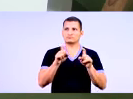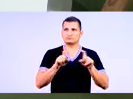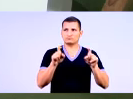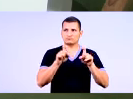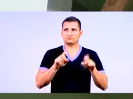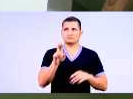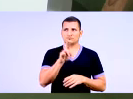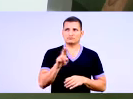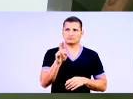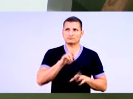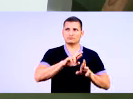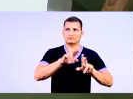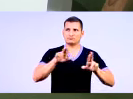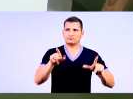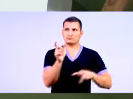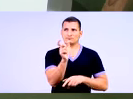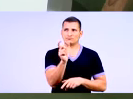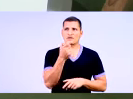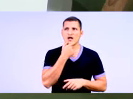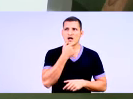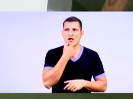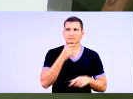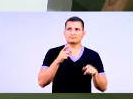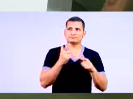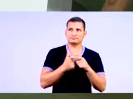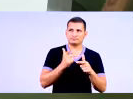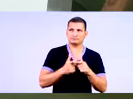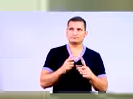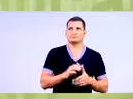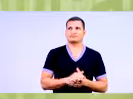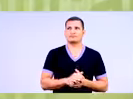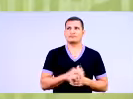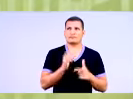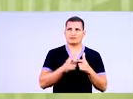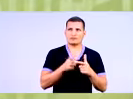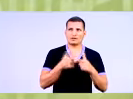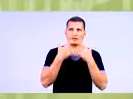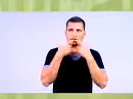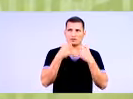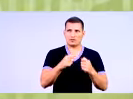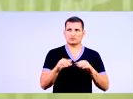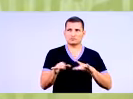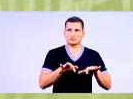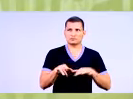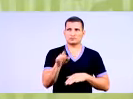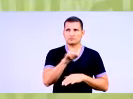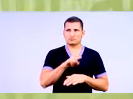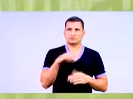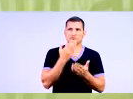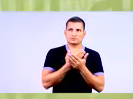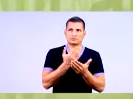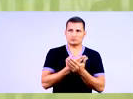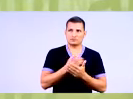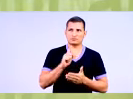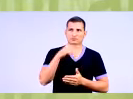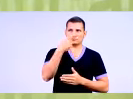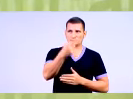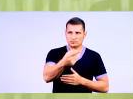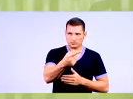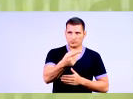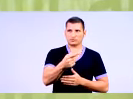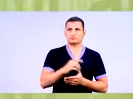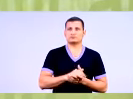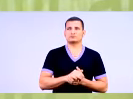utilizamos várias palavras em inglês. Por quê? Porque a linguagem de programação que vocês vão estudar já no próximo